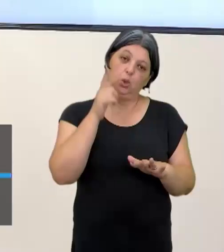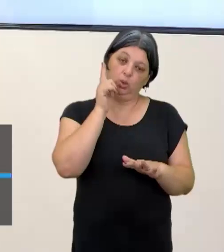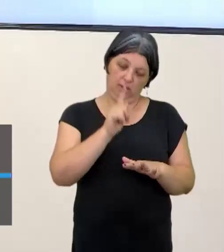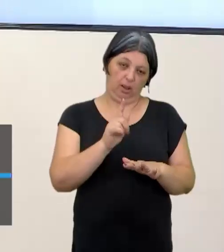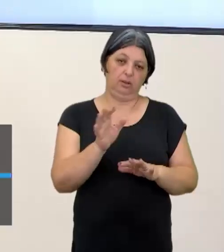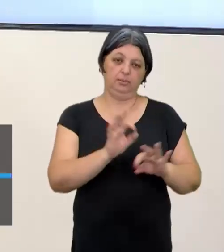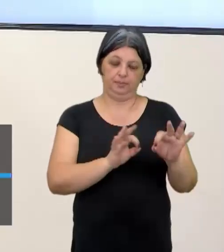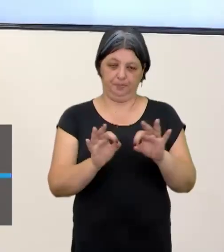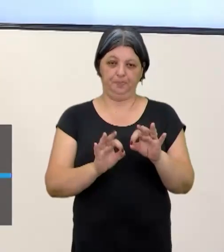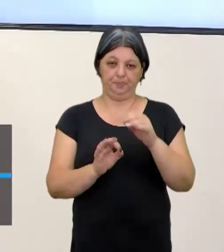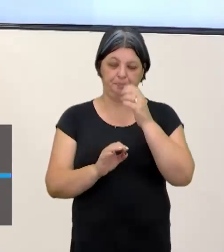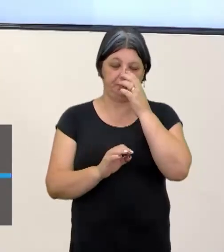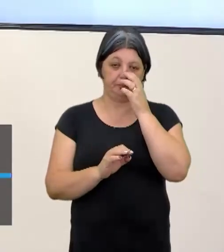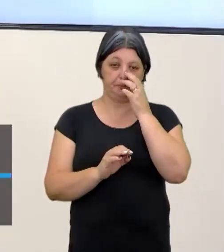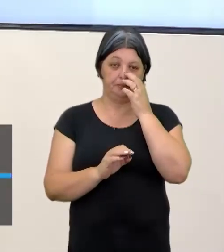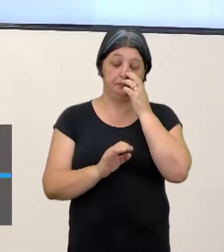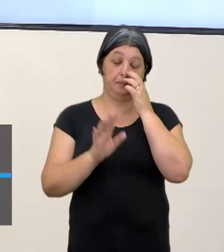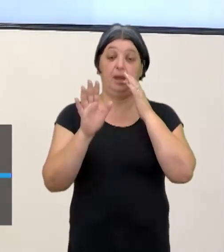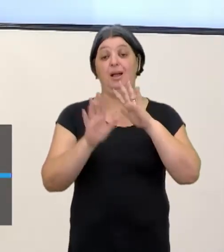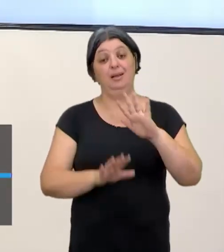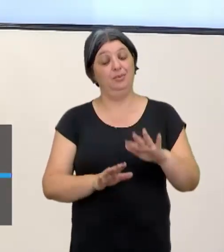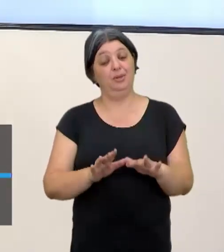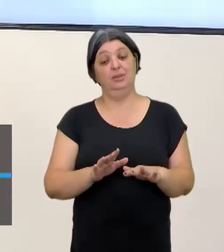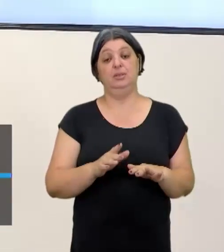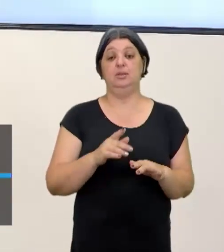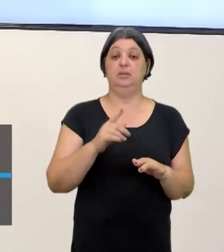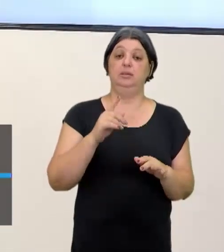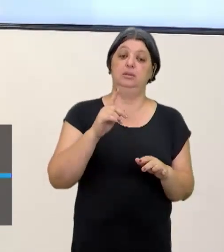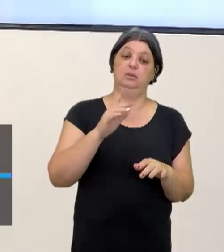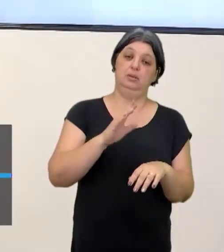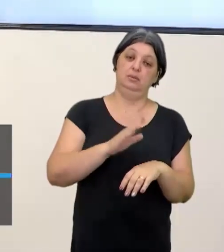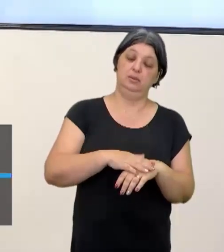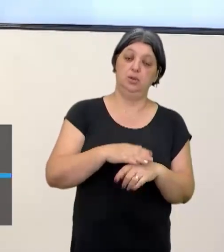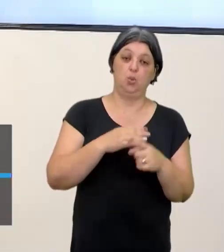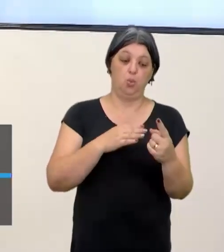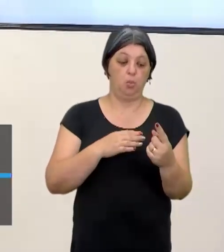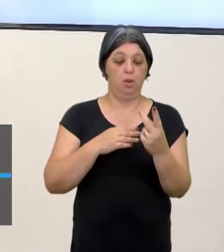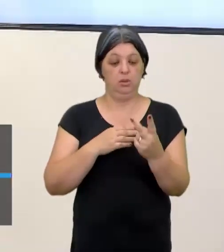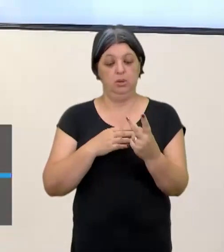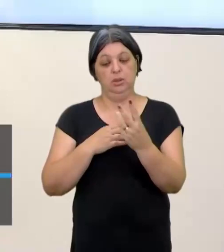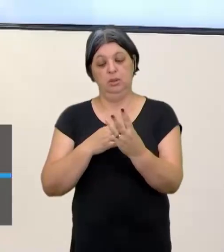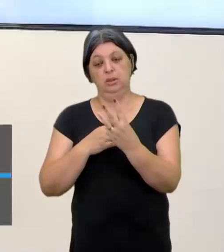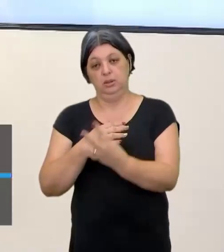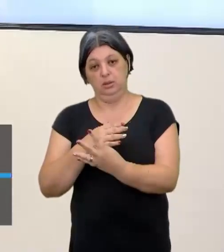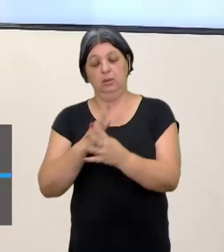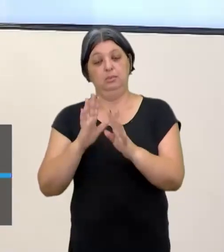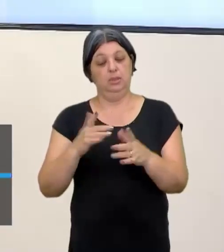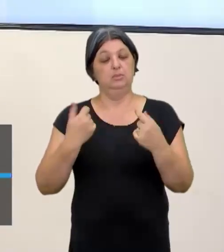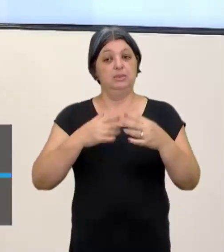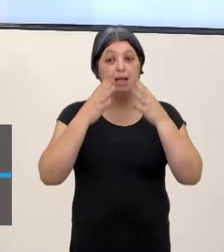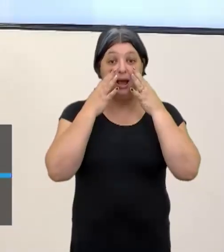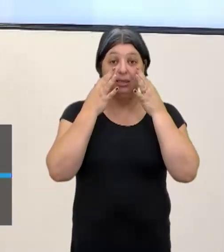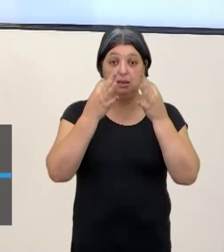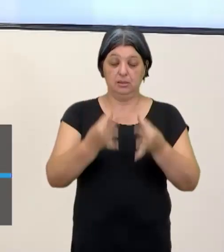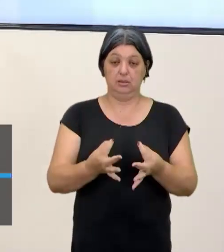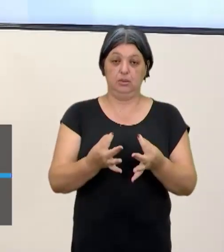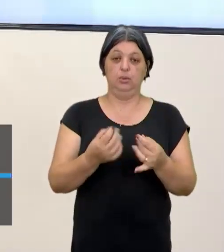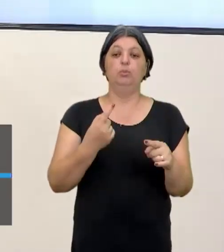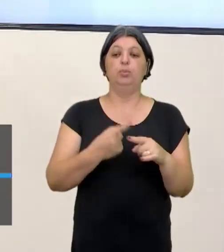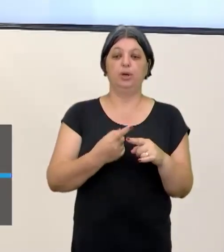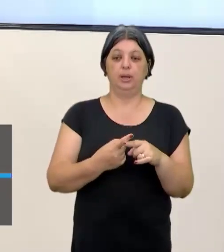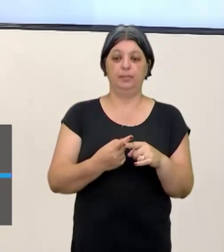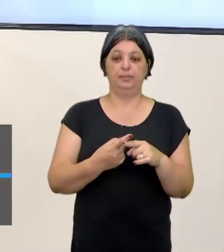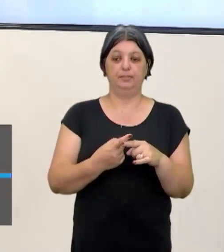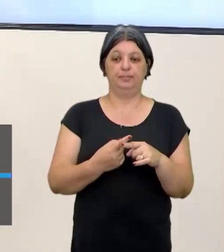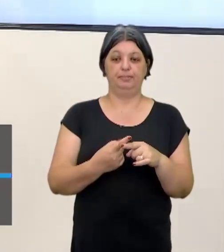consigo fazer um ladrilhamento com uma figura só, às vezes eu consigo fazer com duas, às vezes com três, com quatro, mas eu tenho que tomar um cuidado. O cuidado é